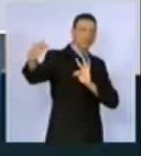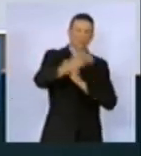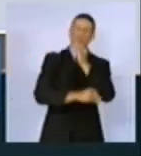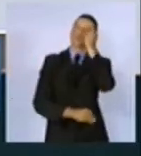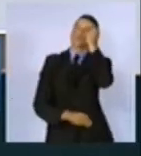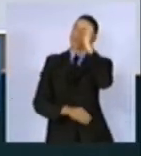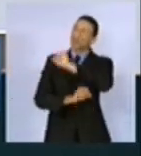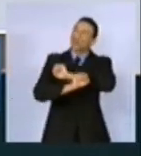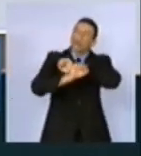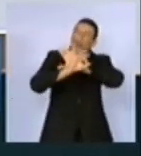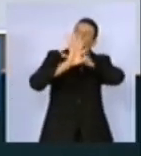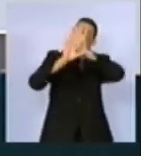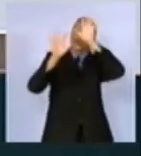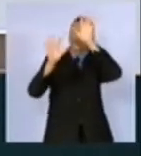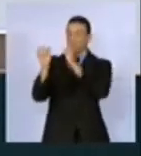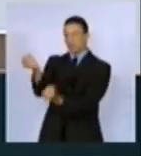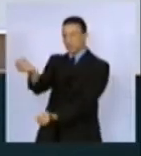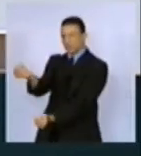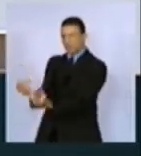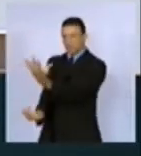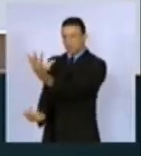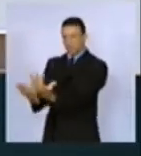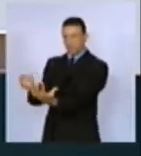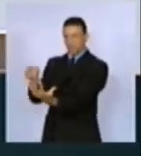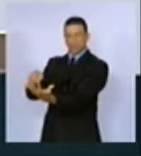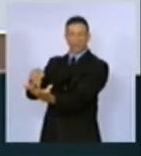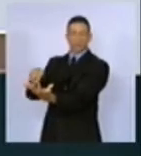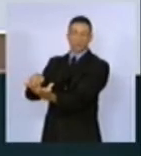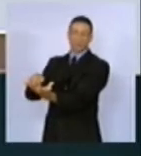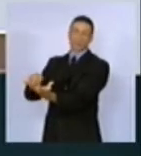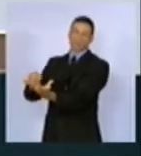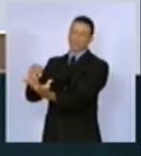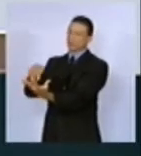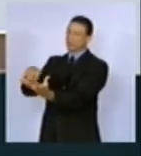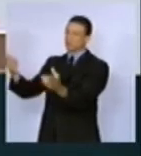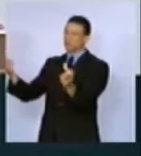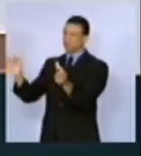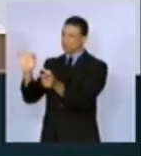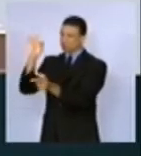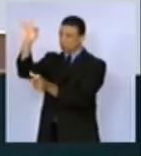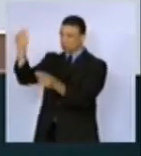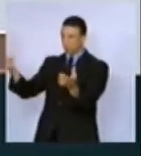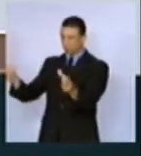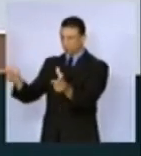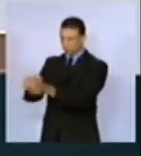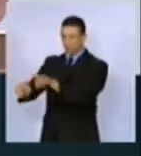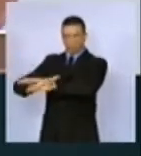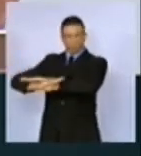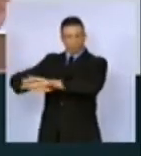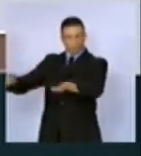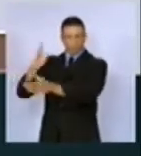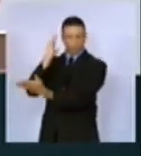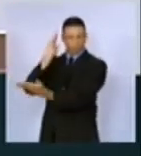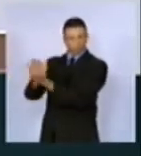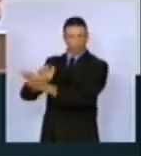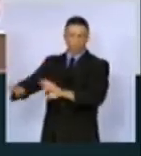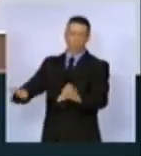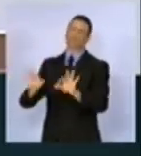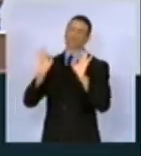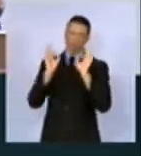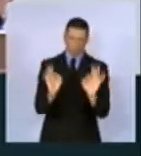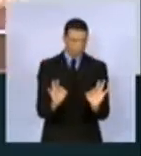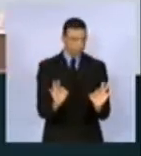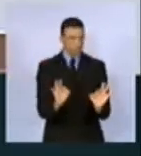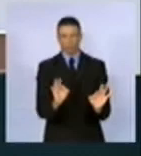entenderão que a queima é um processo que precisar acabar acho que aqui